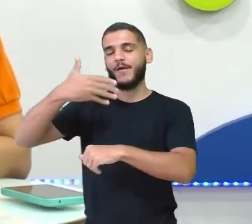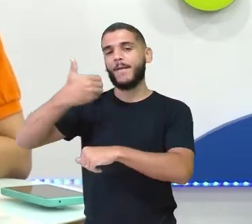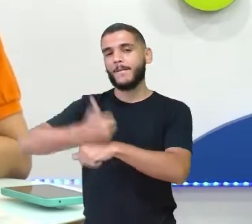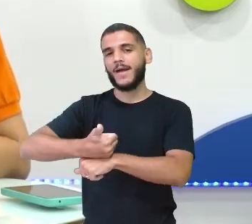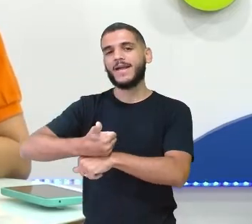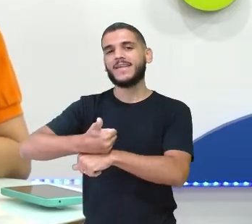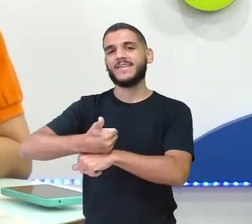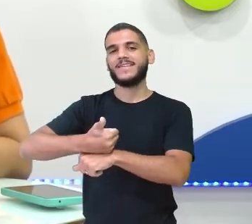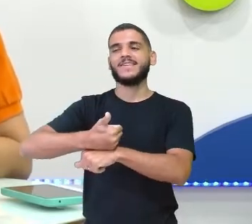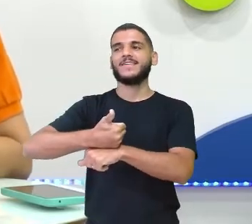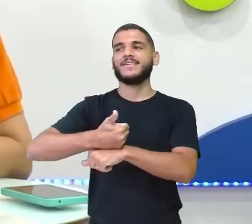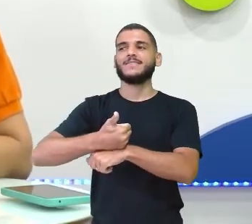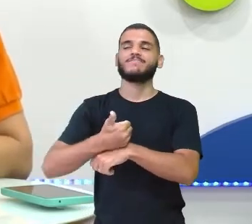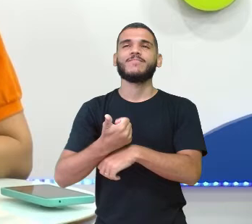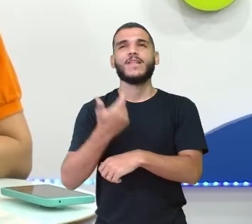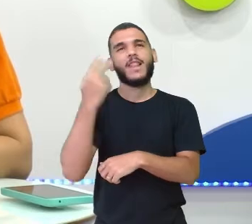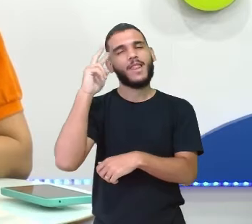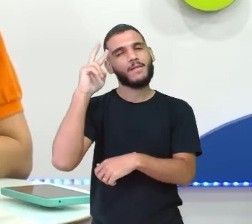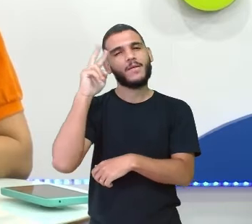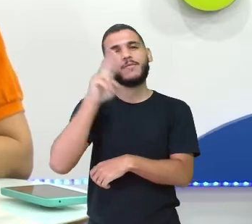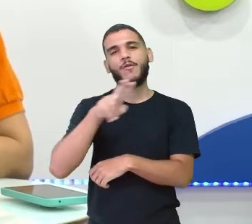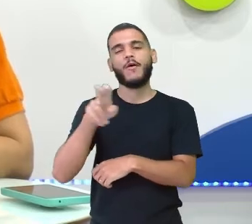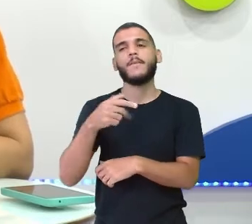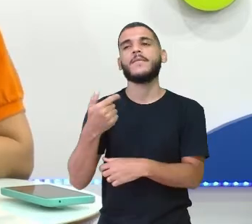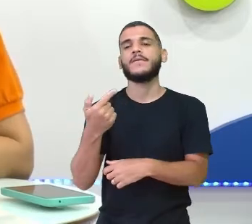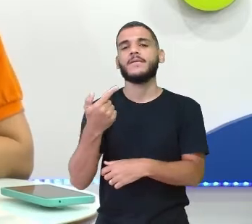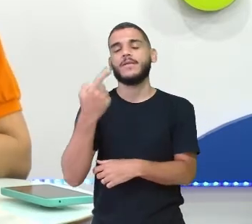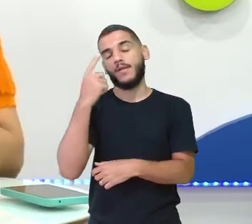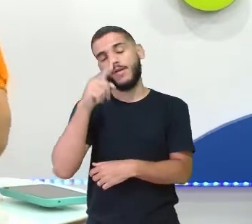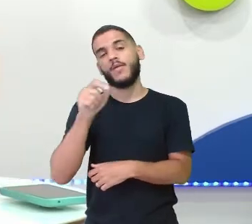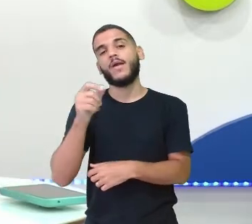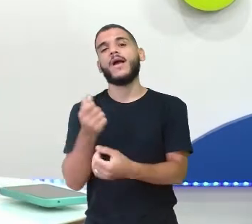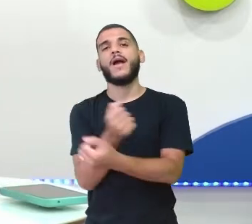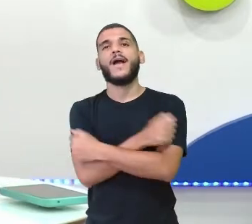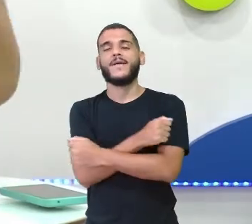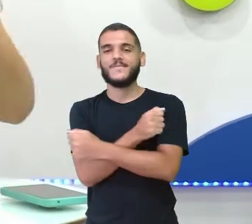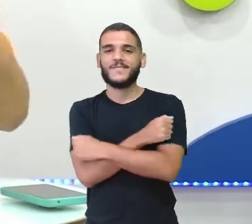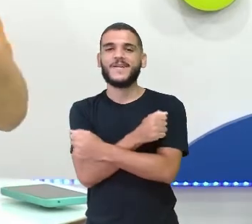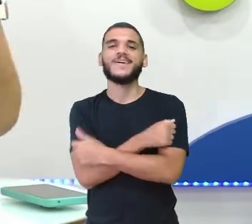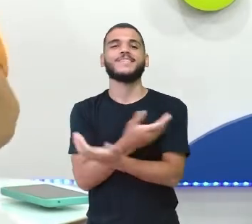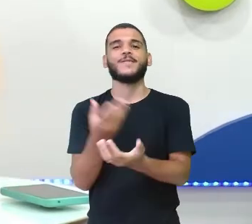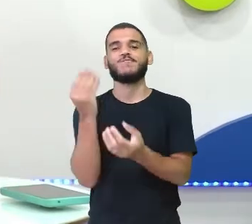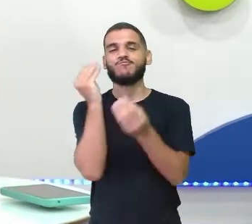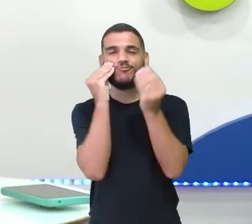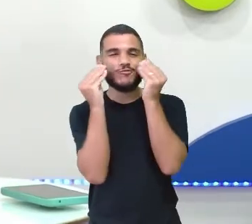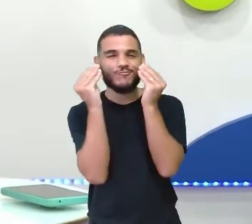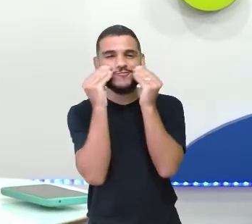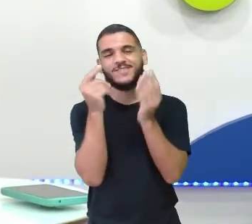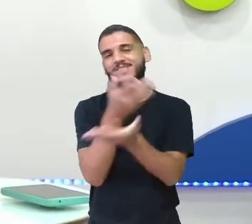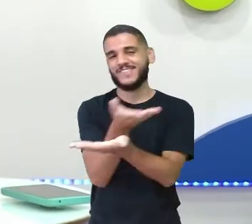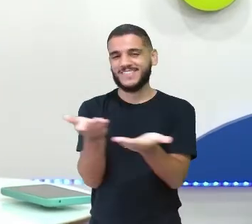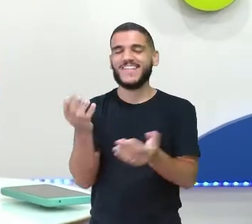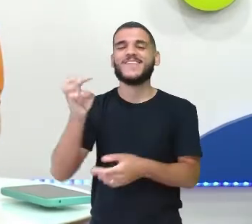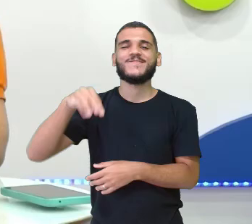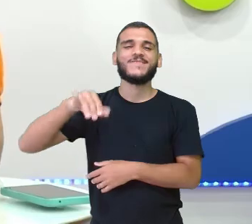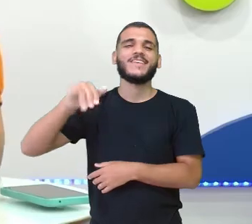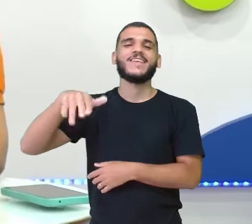nome do parque, professora Keise. E ele mandou um abraço pra gente. Então, ó, um grande beijo pra você, viu,